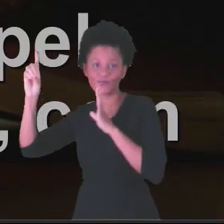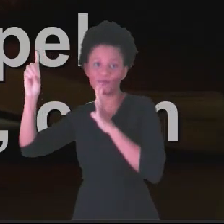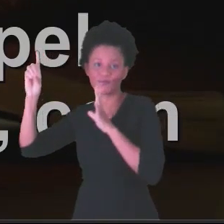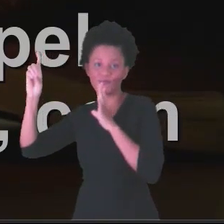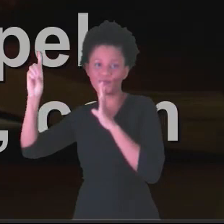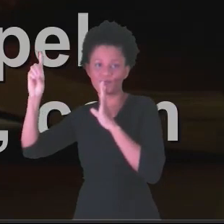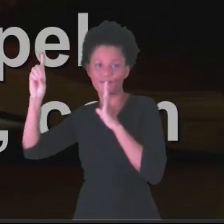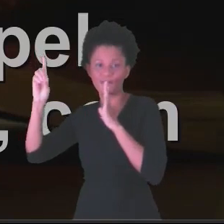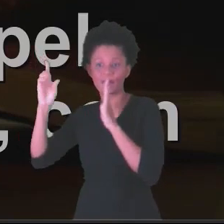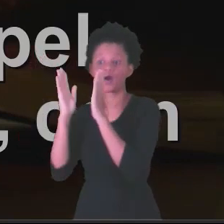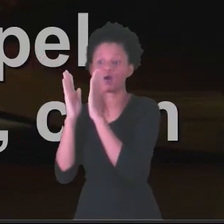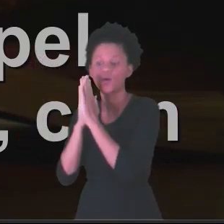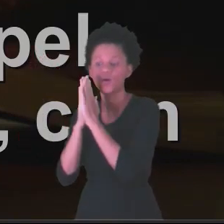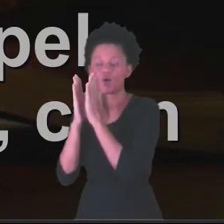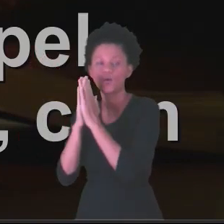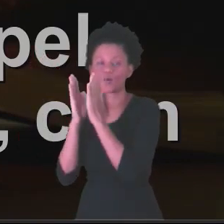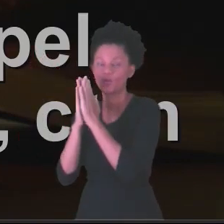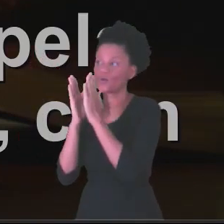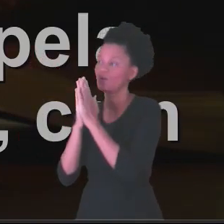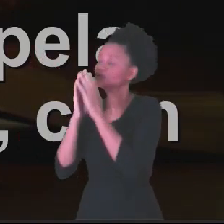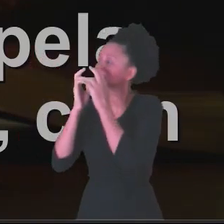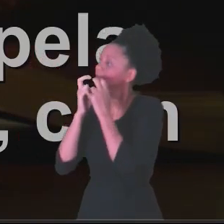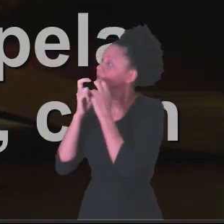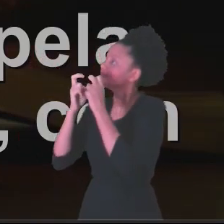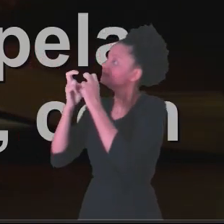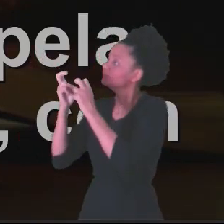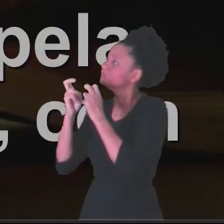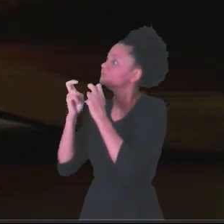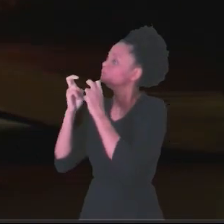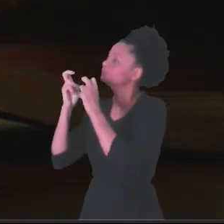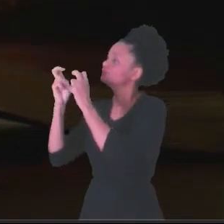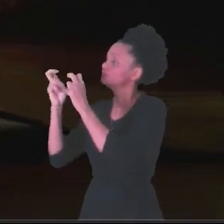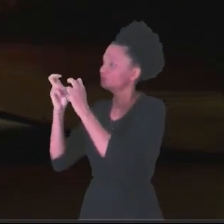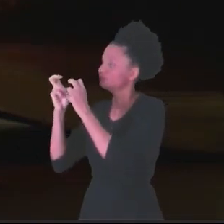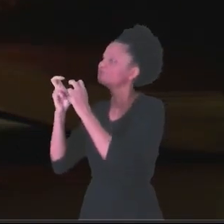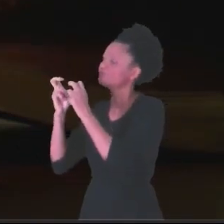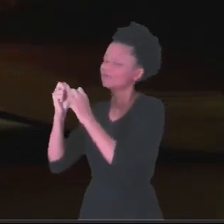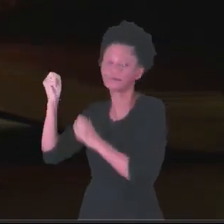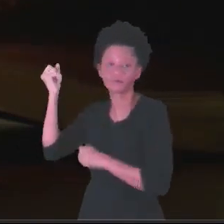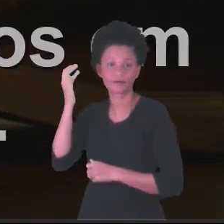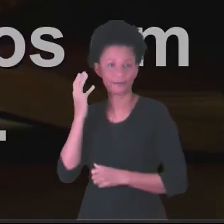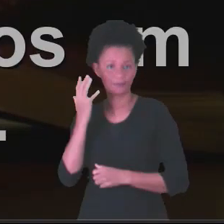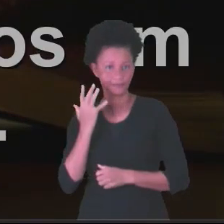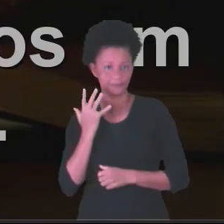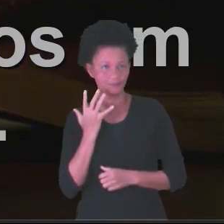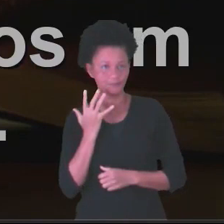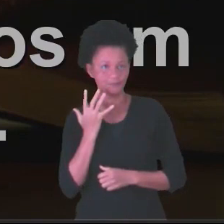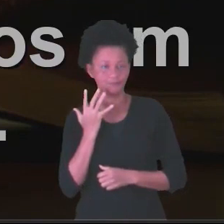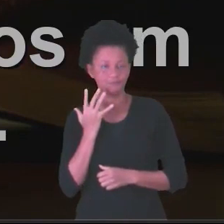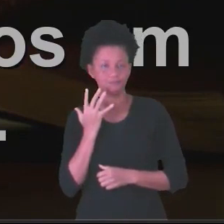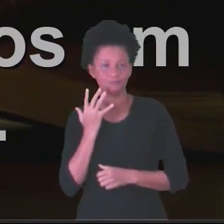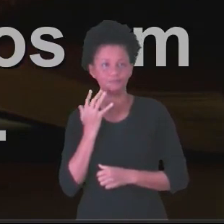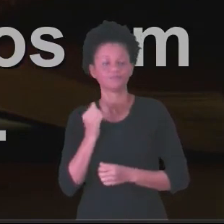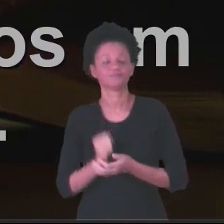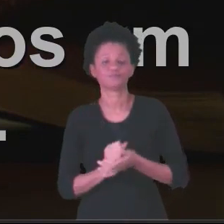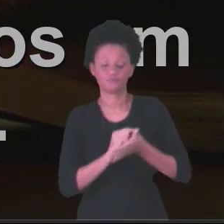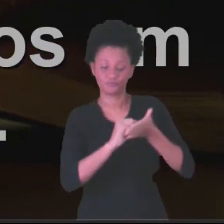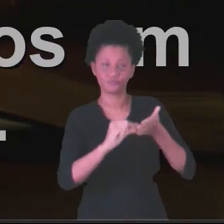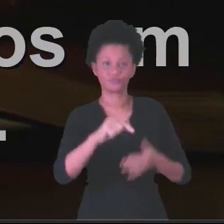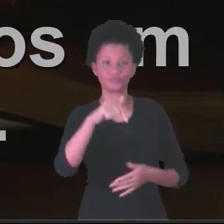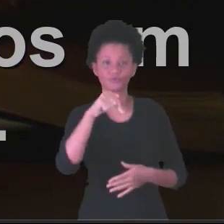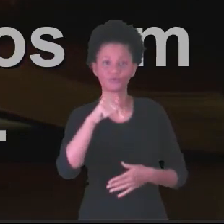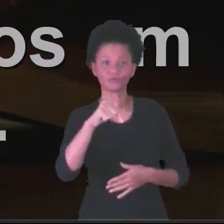pela oração e súplica e com ação de graças versículo